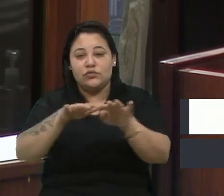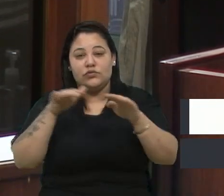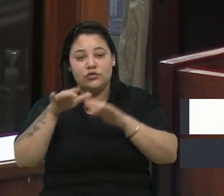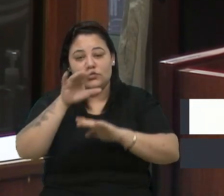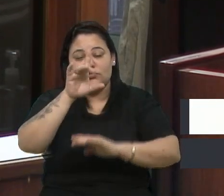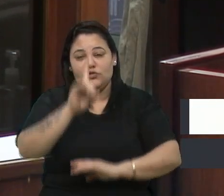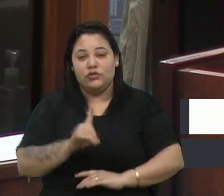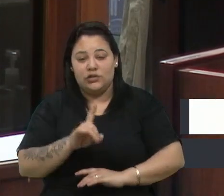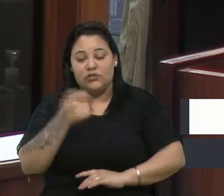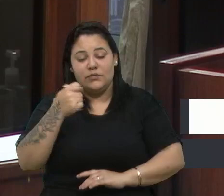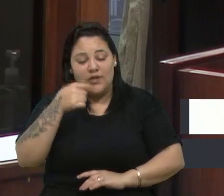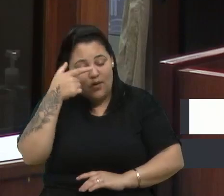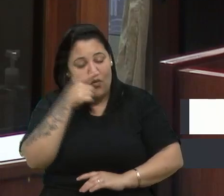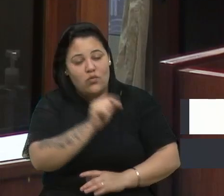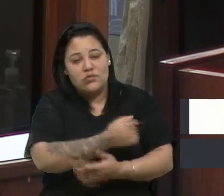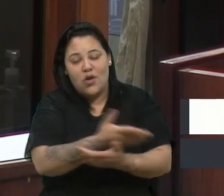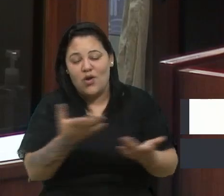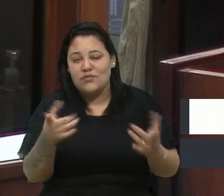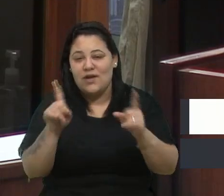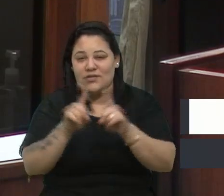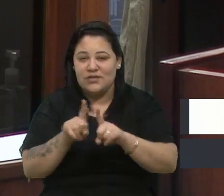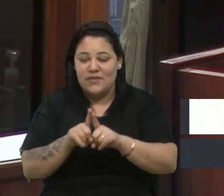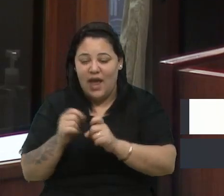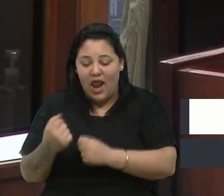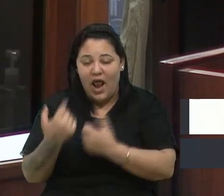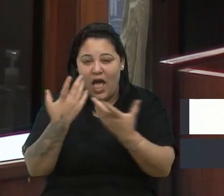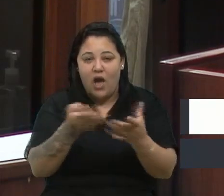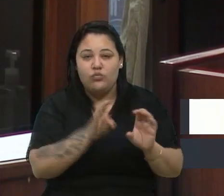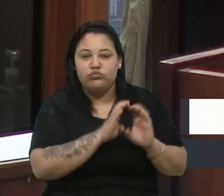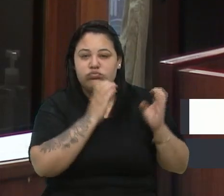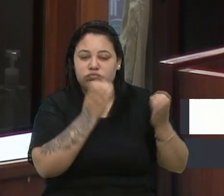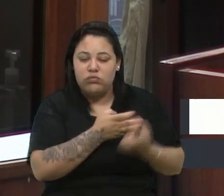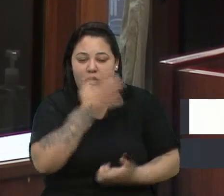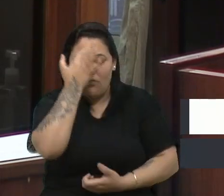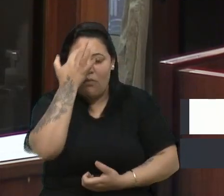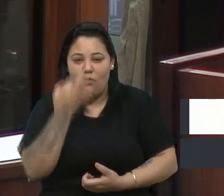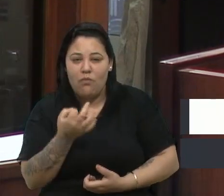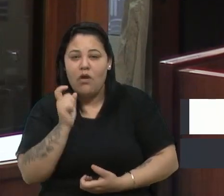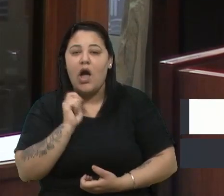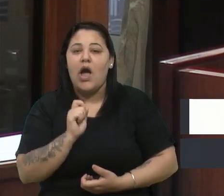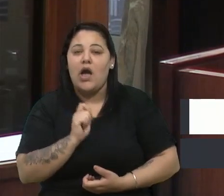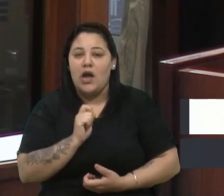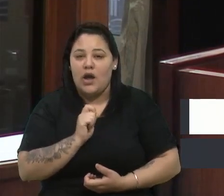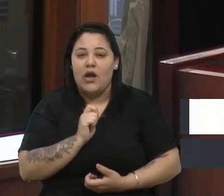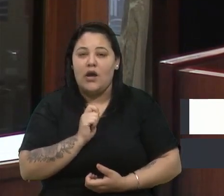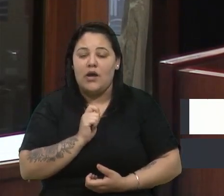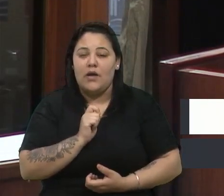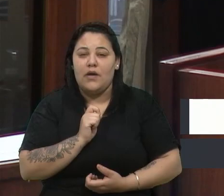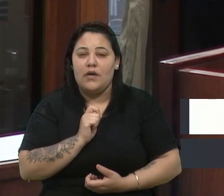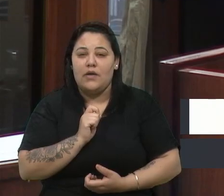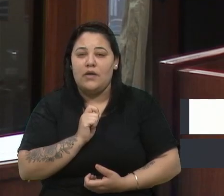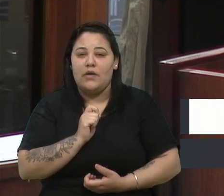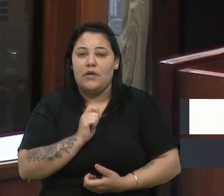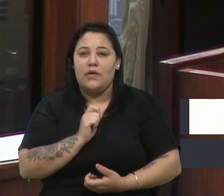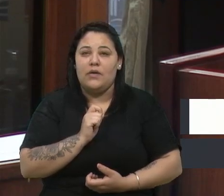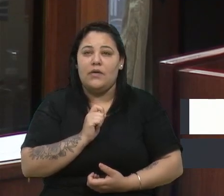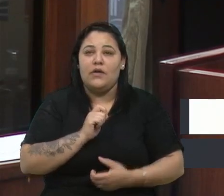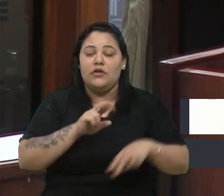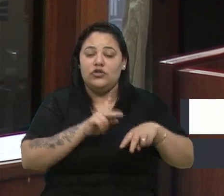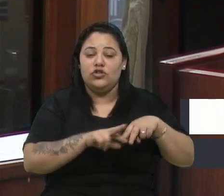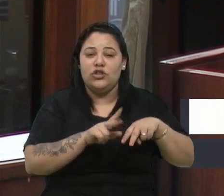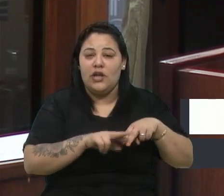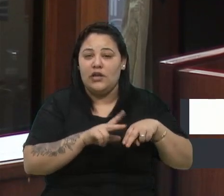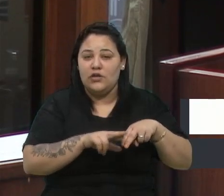conquistar o seu espaço, levando a toda a comunidade o entendimento que homossexualidade não é sinônimo de desvio